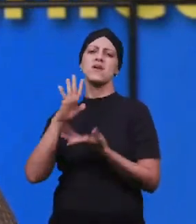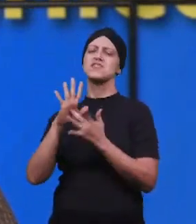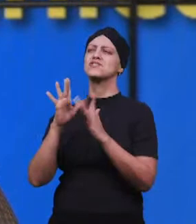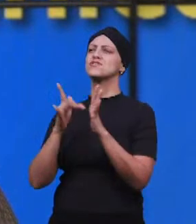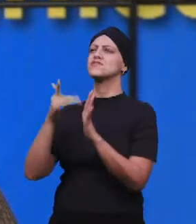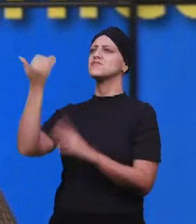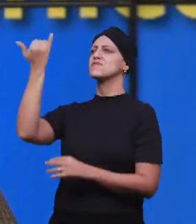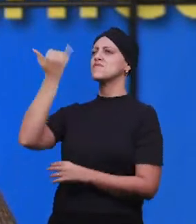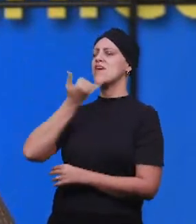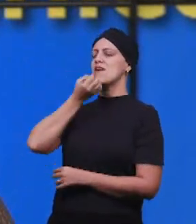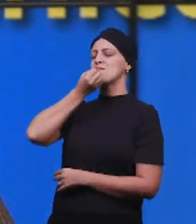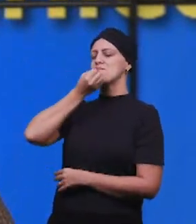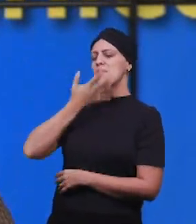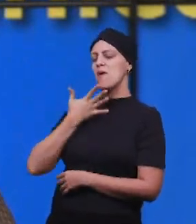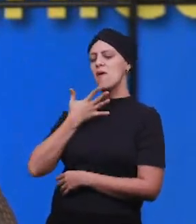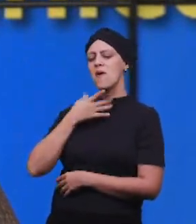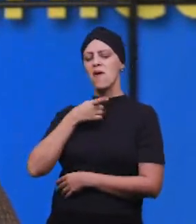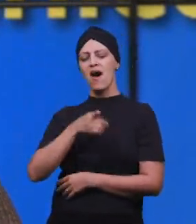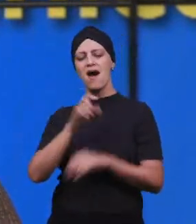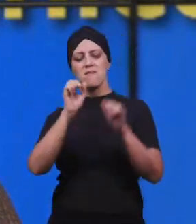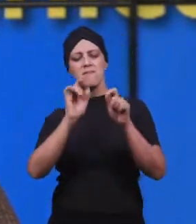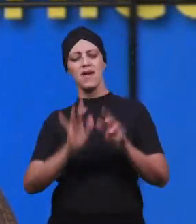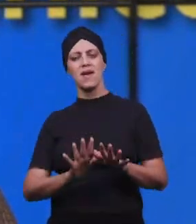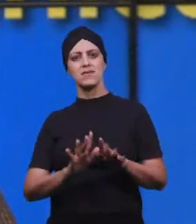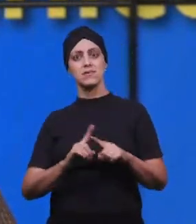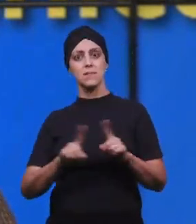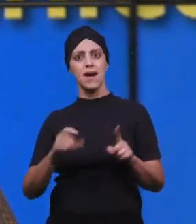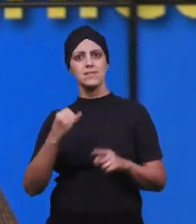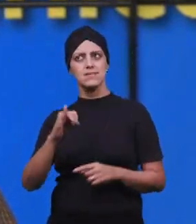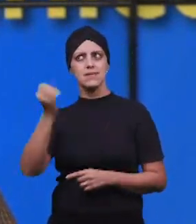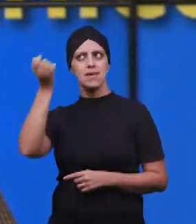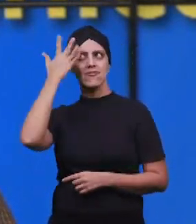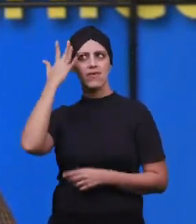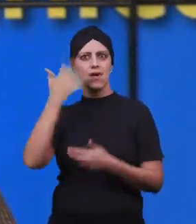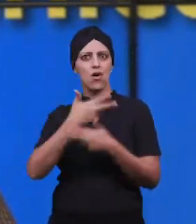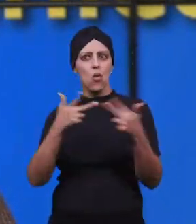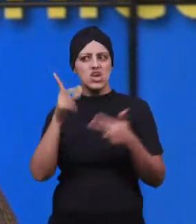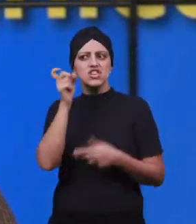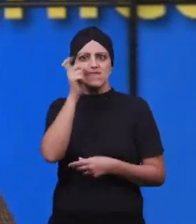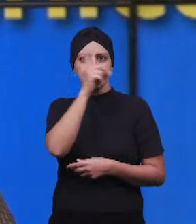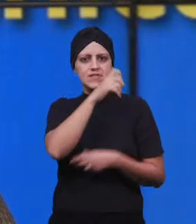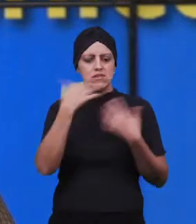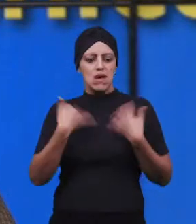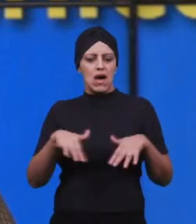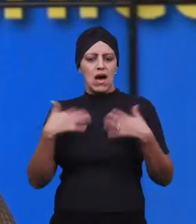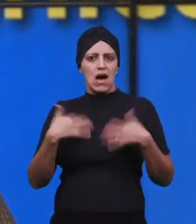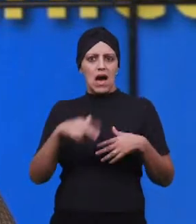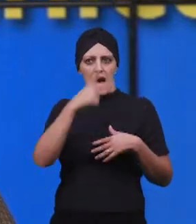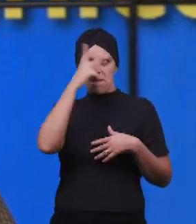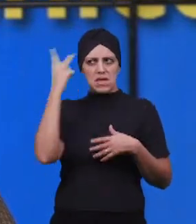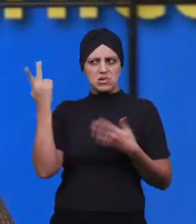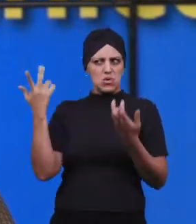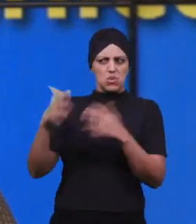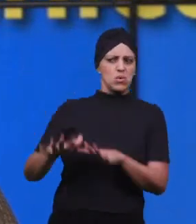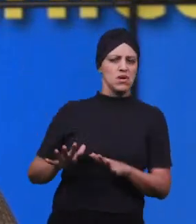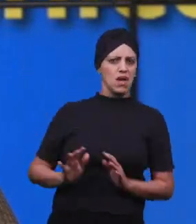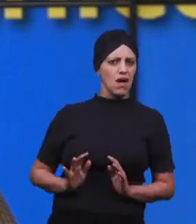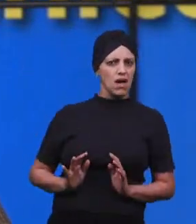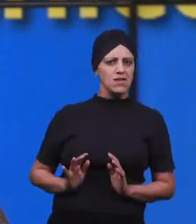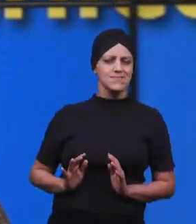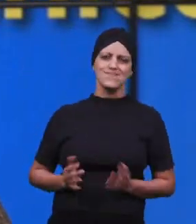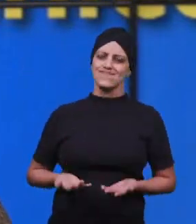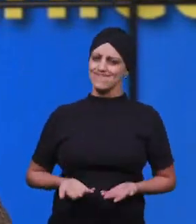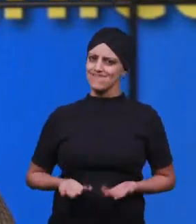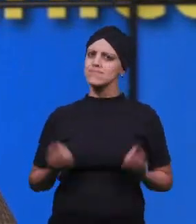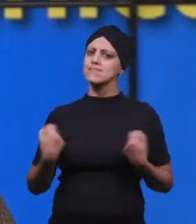aquele que Jesus fala, que é muito bom, e você é uma bênção, mas na hora que o Senhor revela uma dificuldade na vida dele, aí esse pé aí, essa cabeça aí,